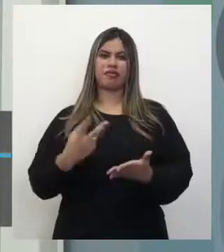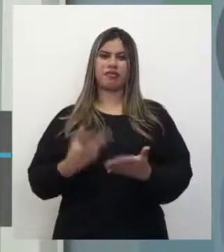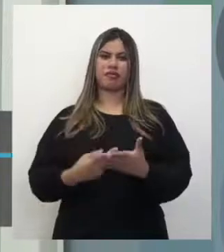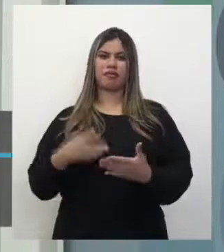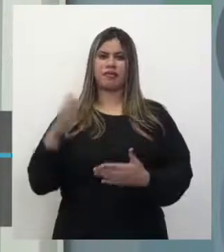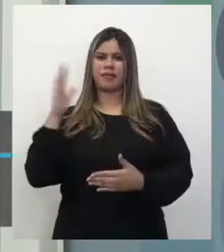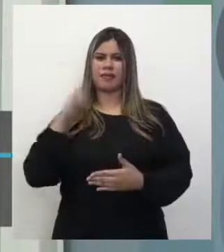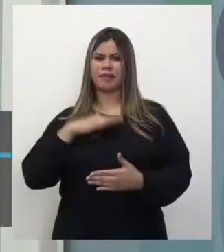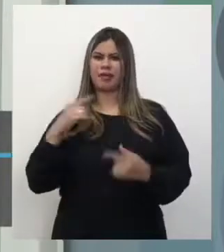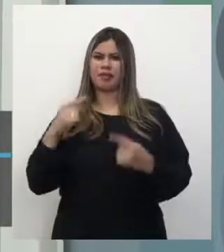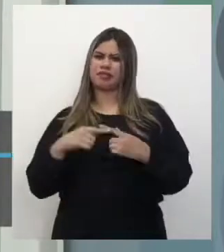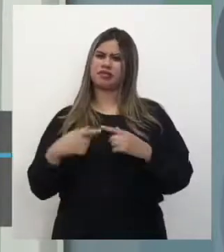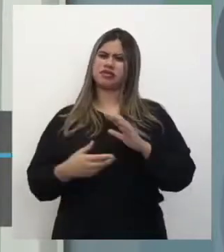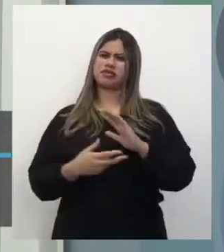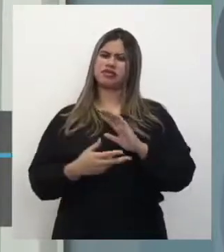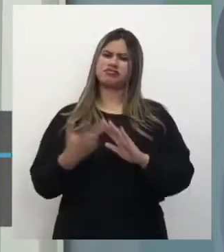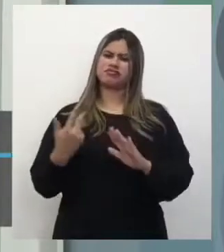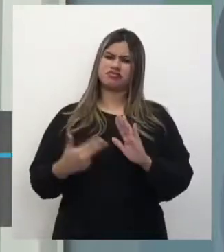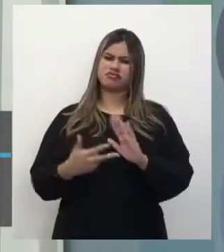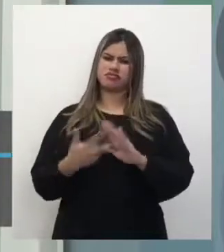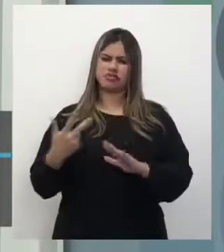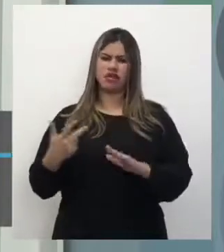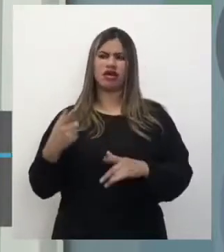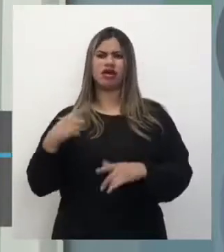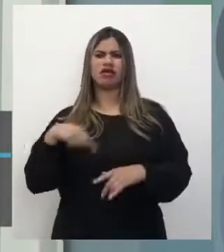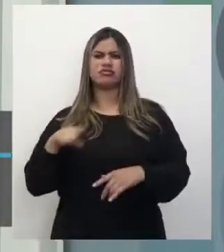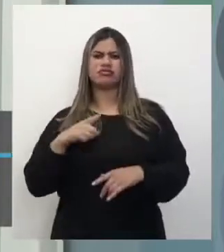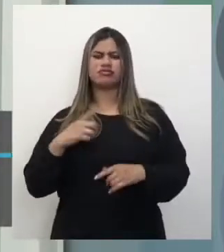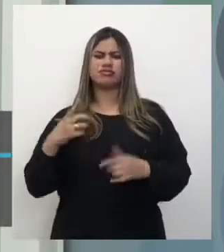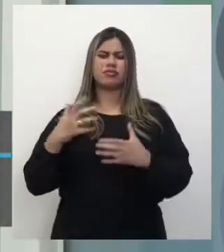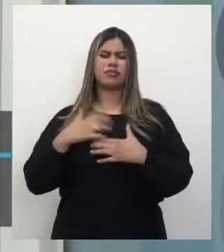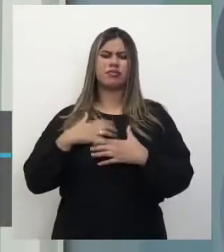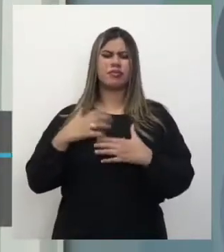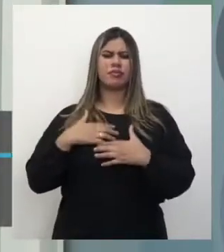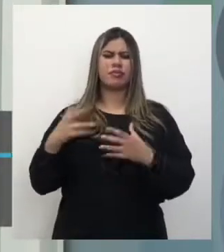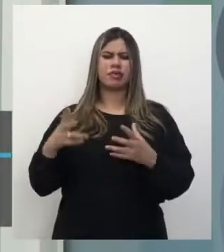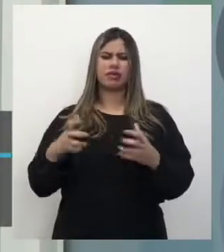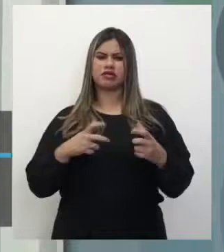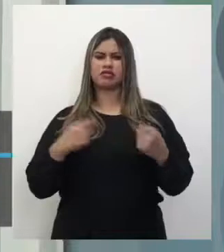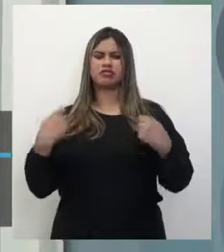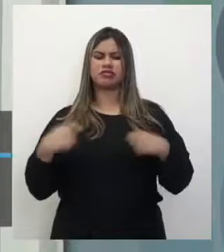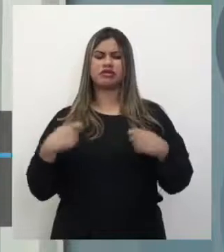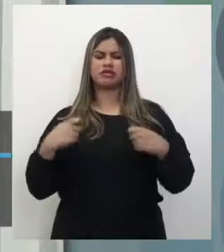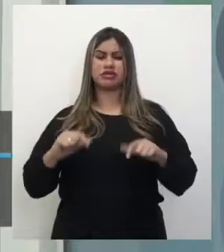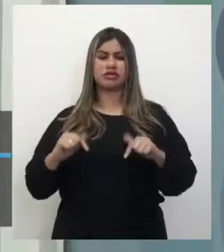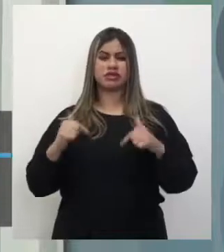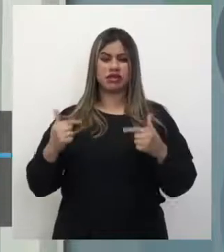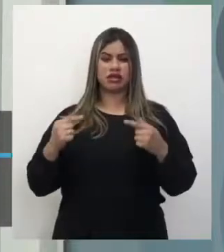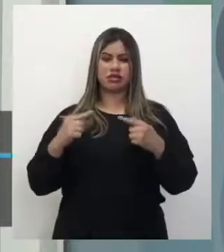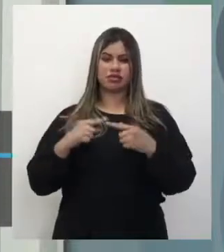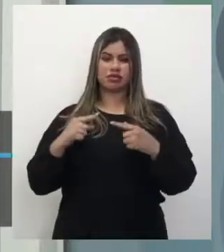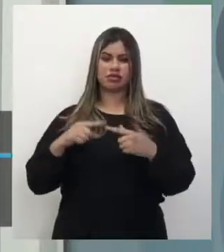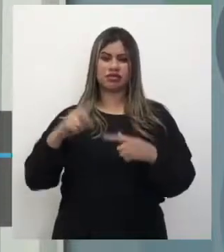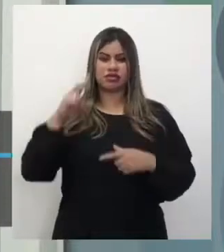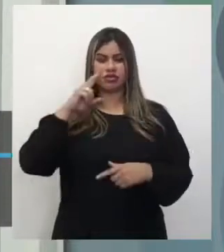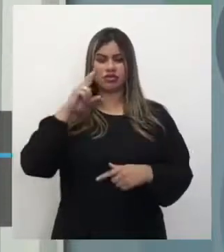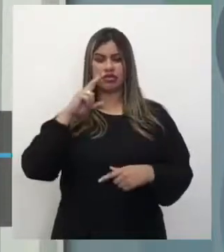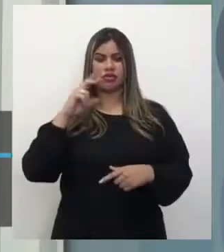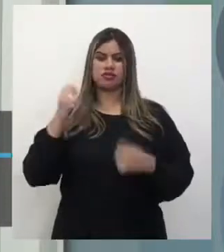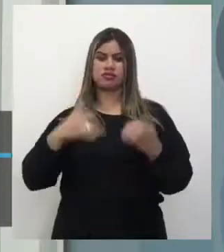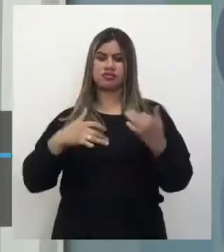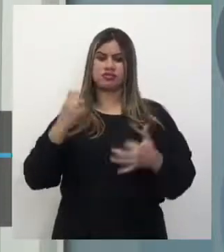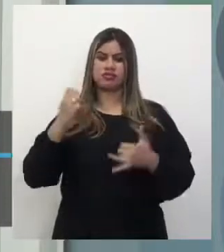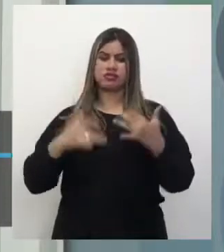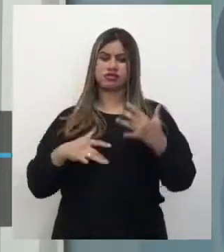algo simbólico, tudo isso daí ajuda a gente a perceber como que a gente tem que ter zelo pela história que a gente conta, porque